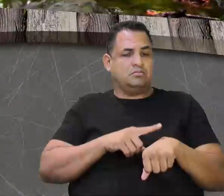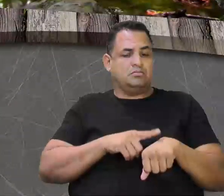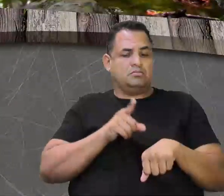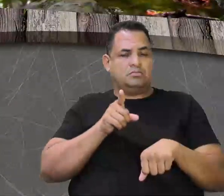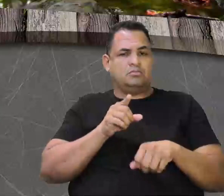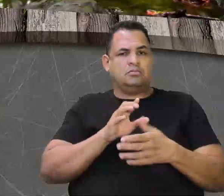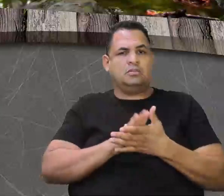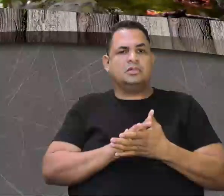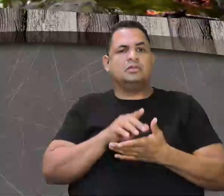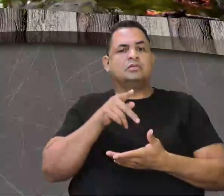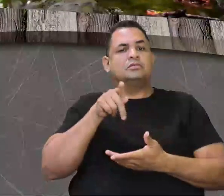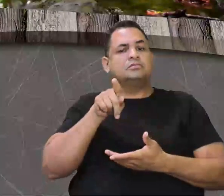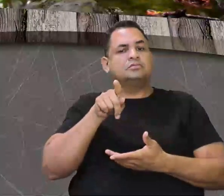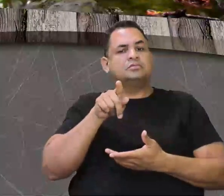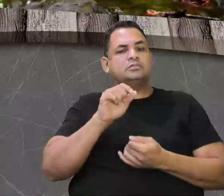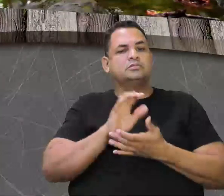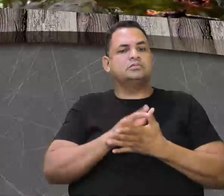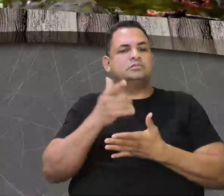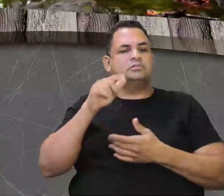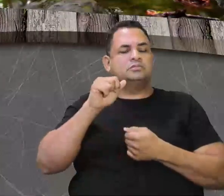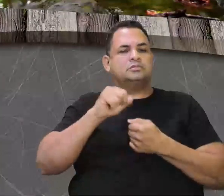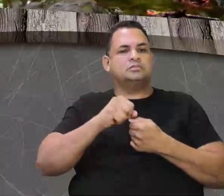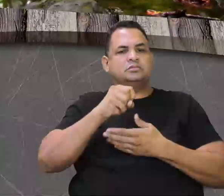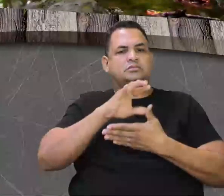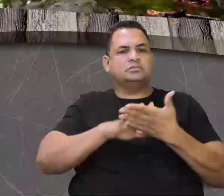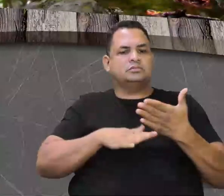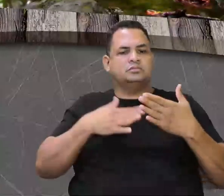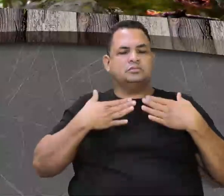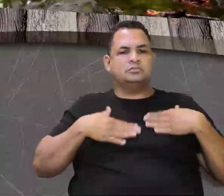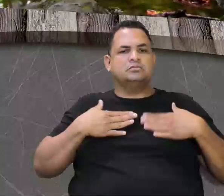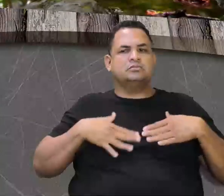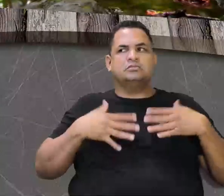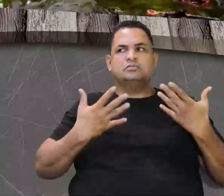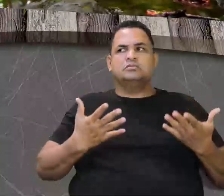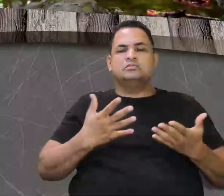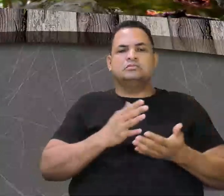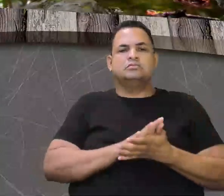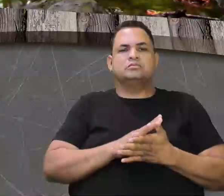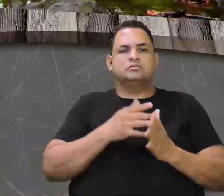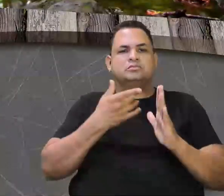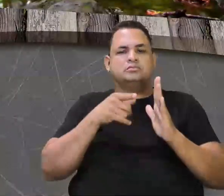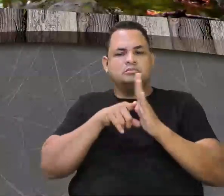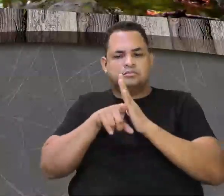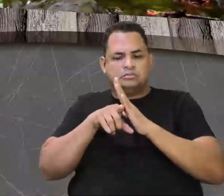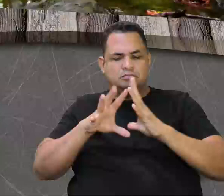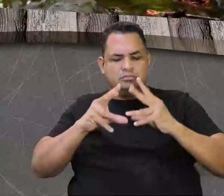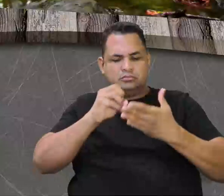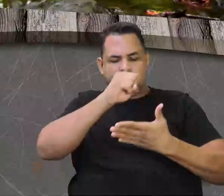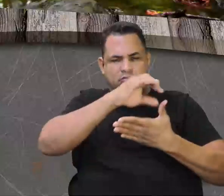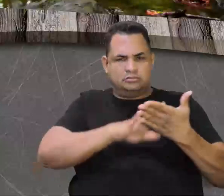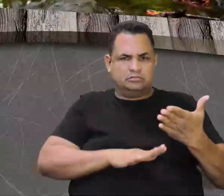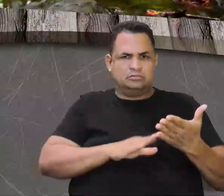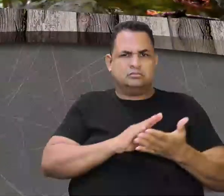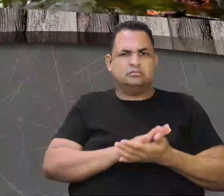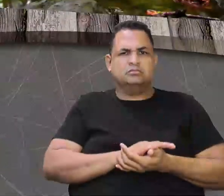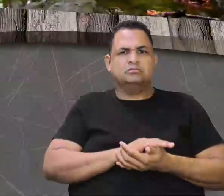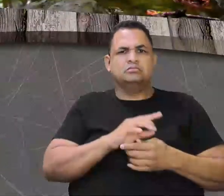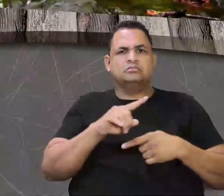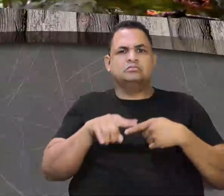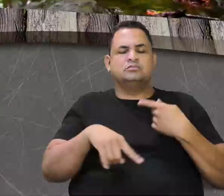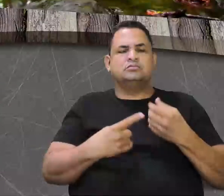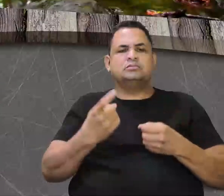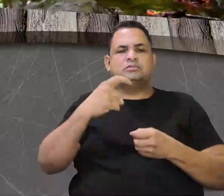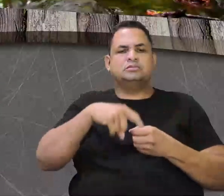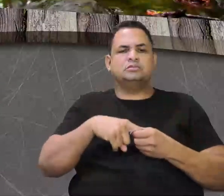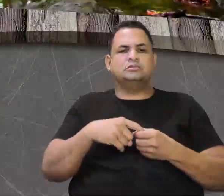você, para que você consiga fazer essa atividade tranquilo, descansada, analisando aí todos os pontos, tá bom? E aí a gente